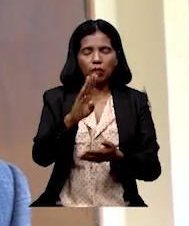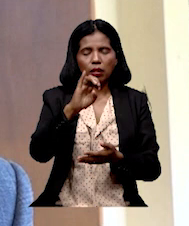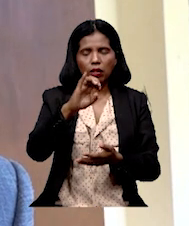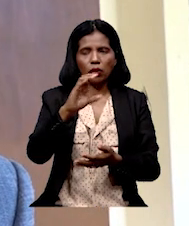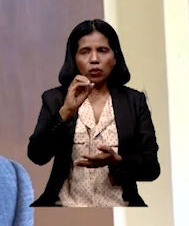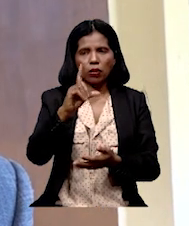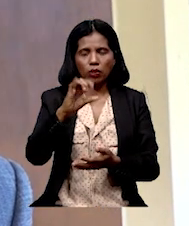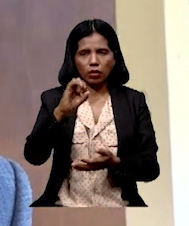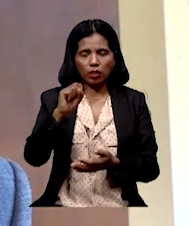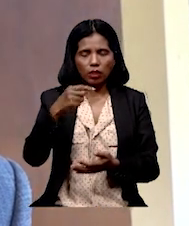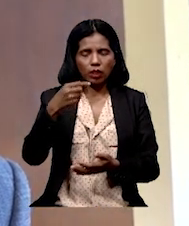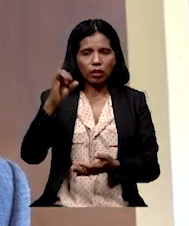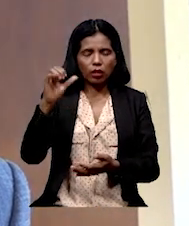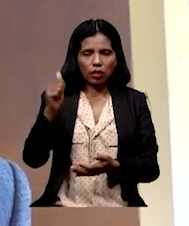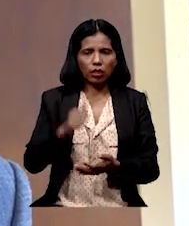infordepe